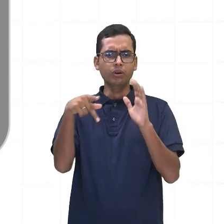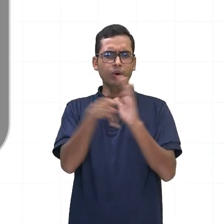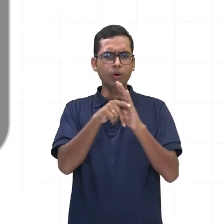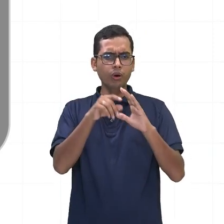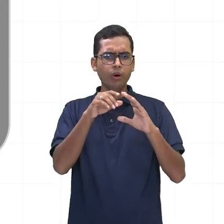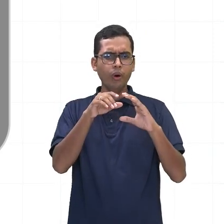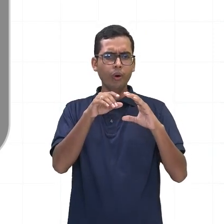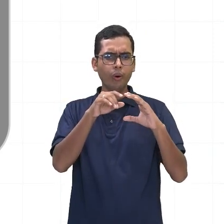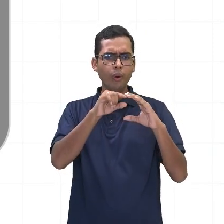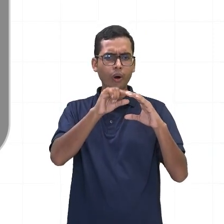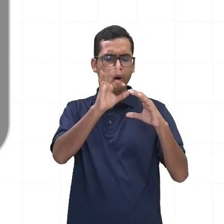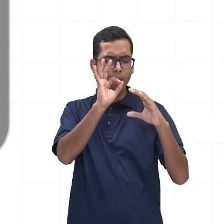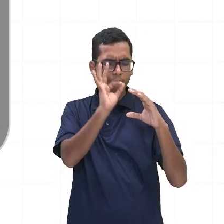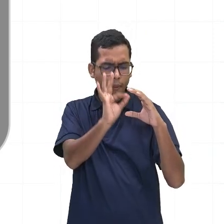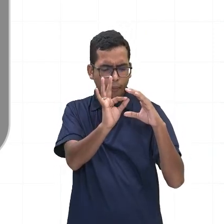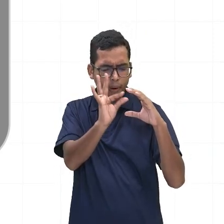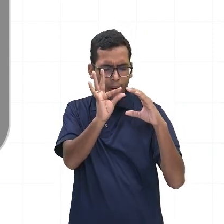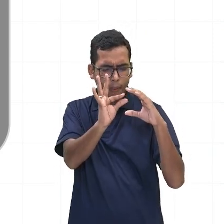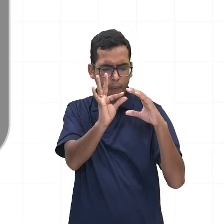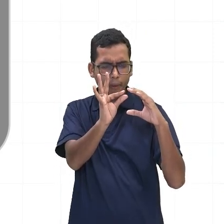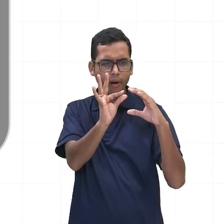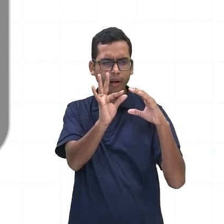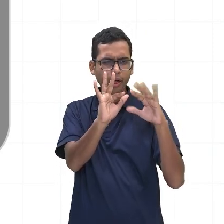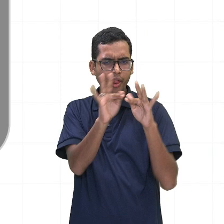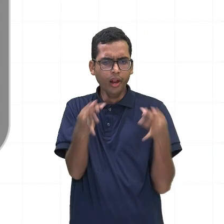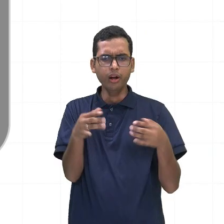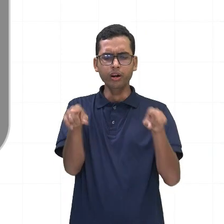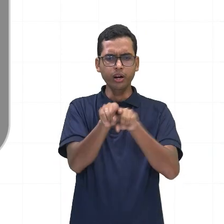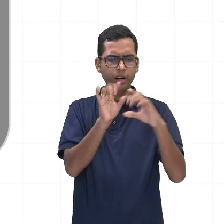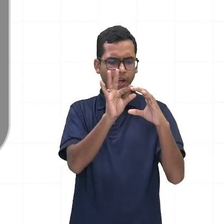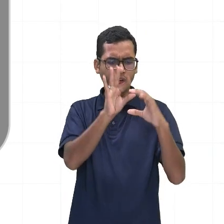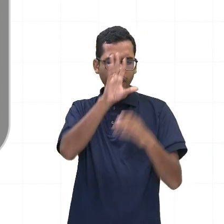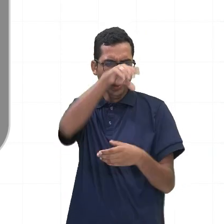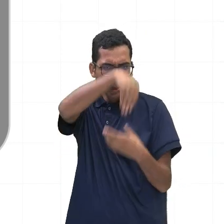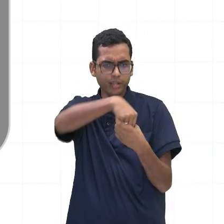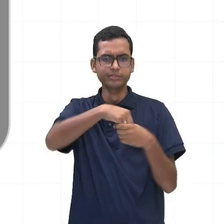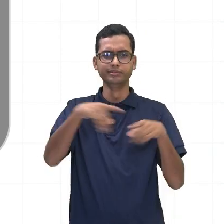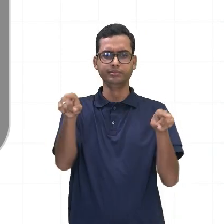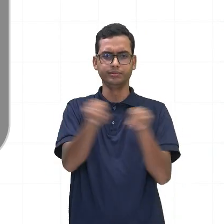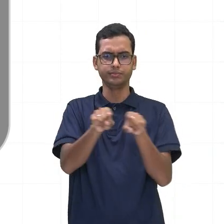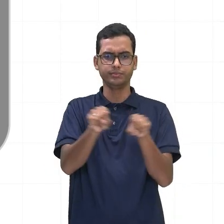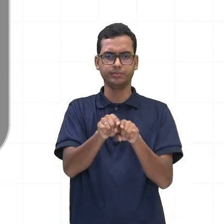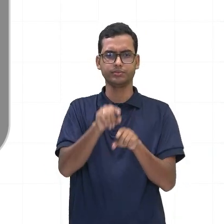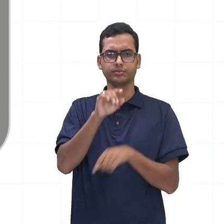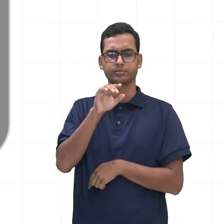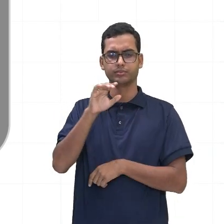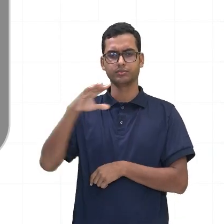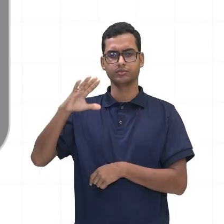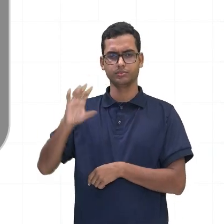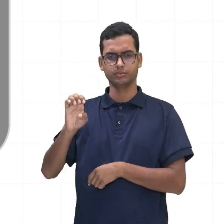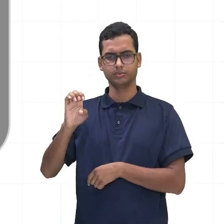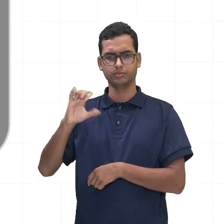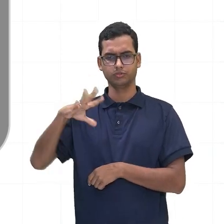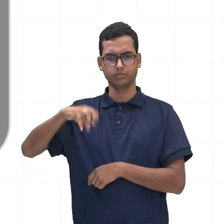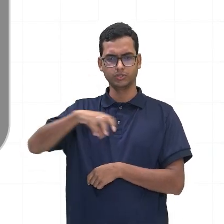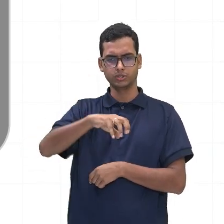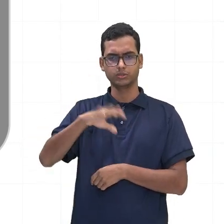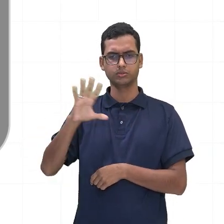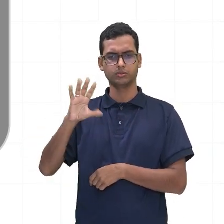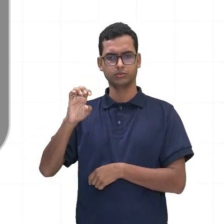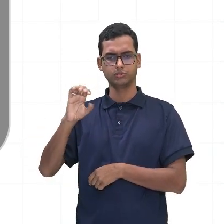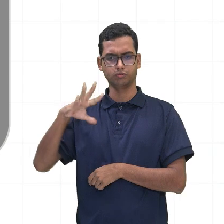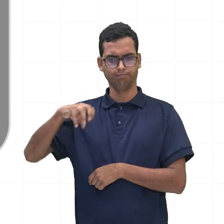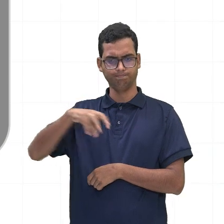muito simples essa organela, e no seu interior há enzimas digestivas. Nesse caso aí a sua função